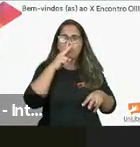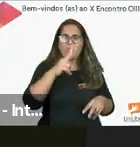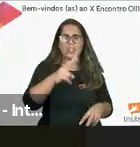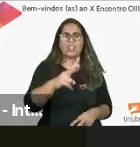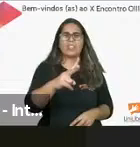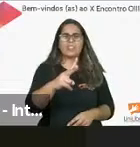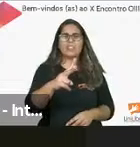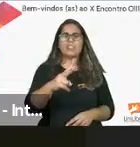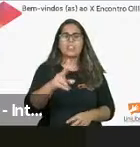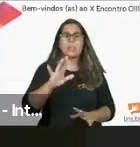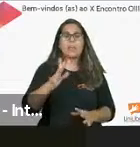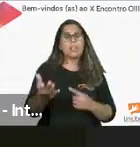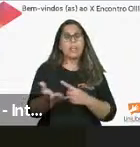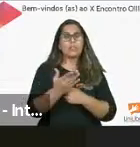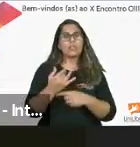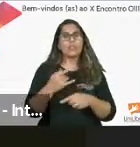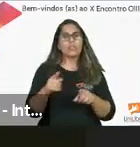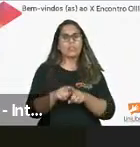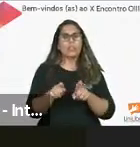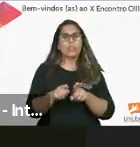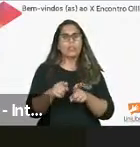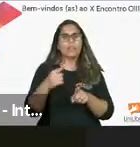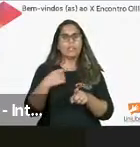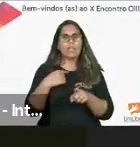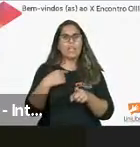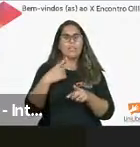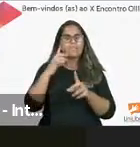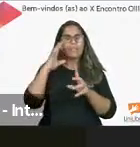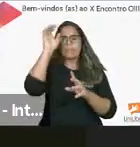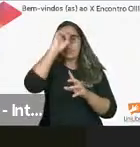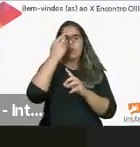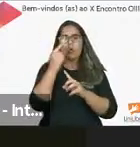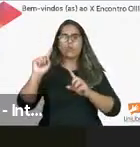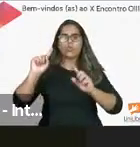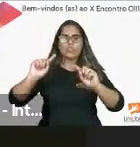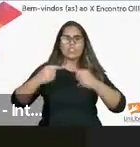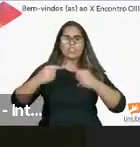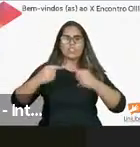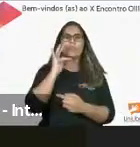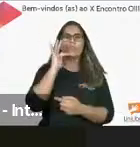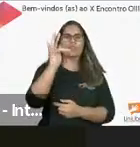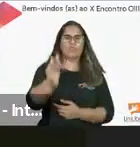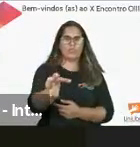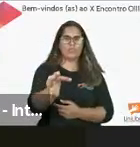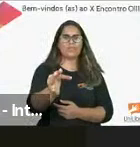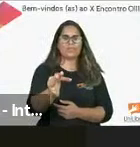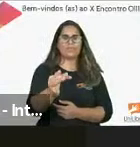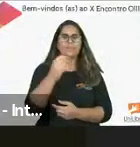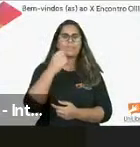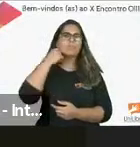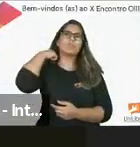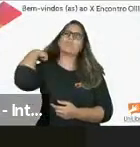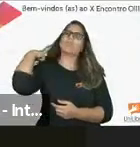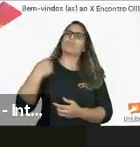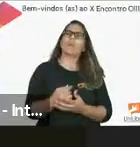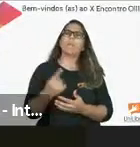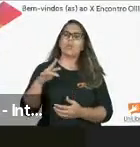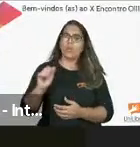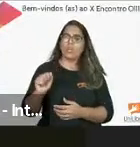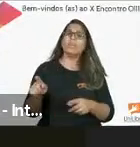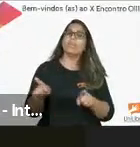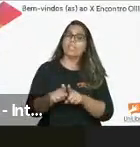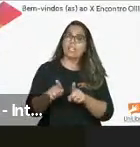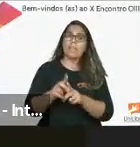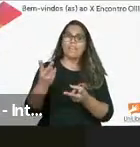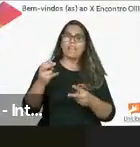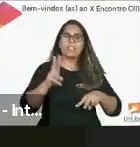mas que ajudou também ele para outros desafios do futuro. O Humberto Maturana também vai ser